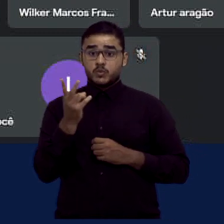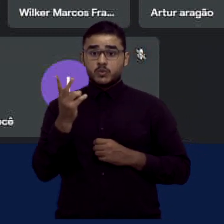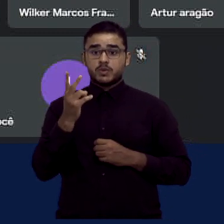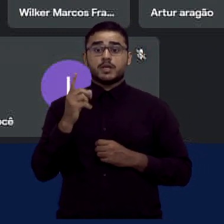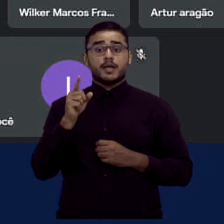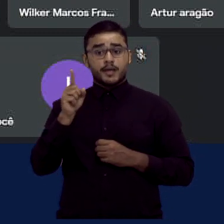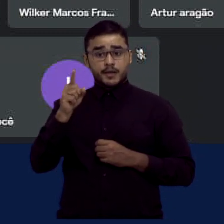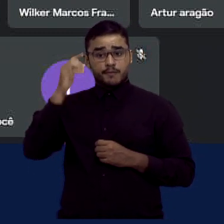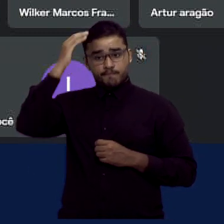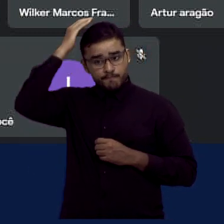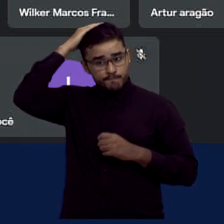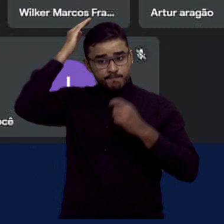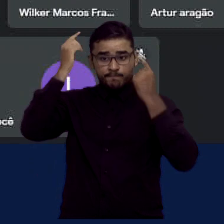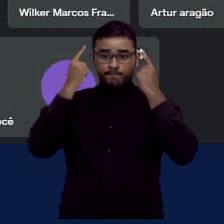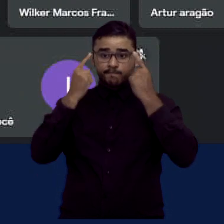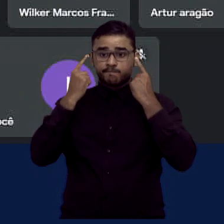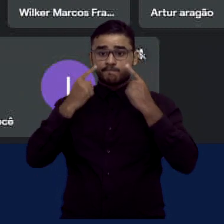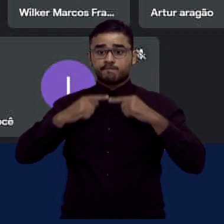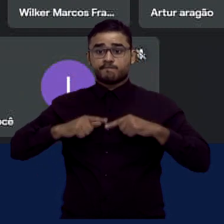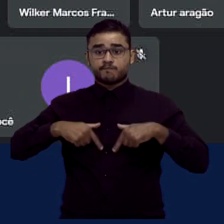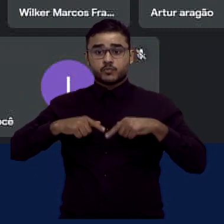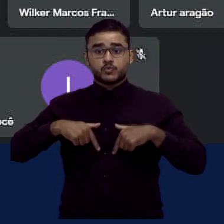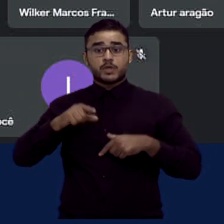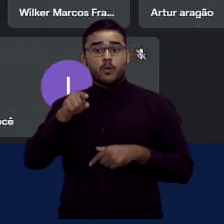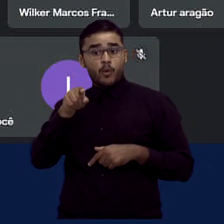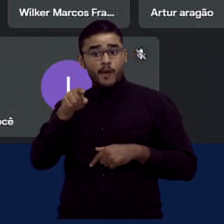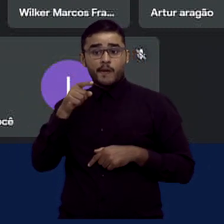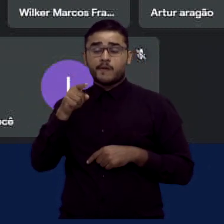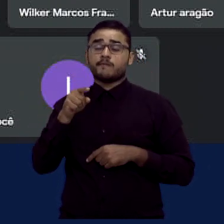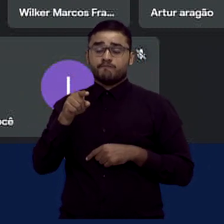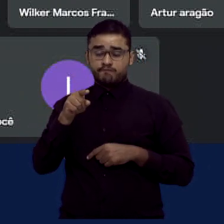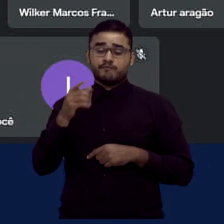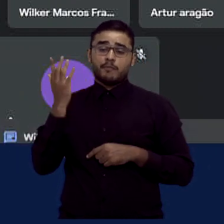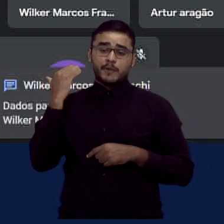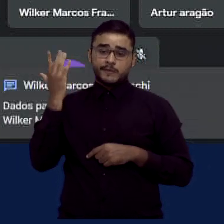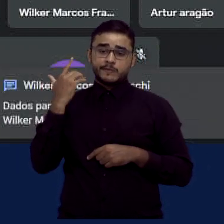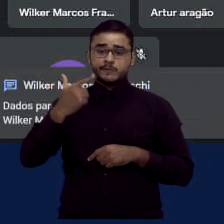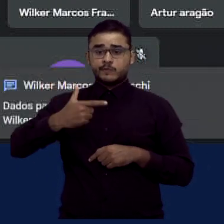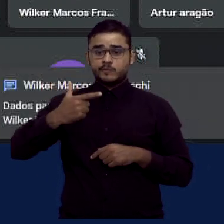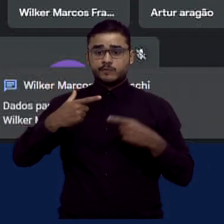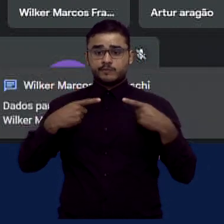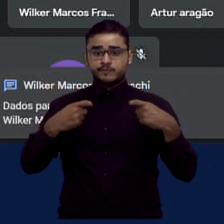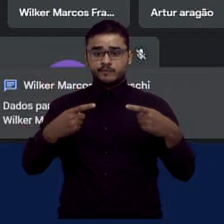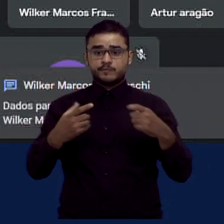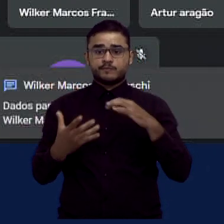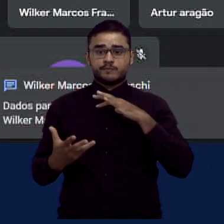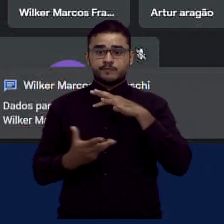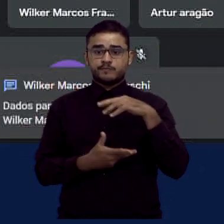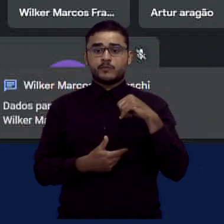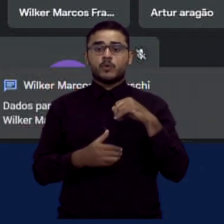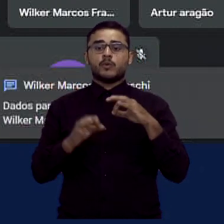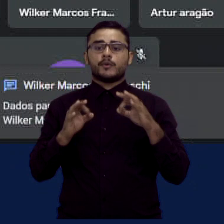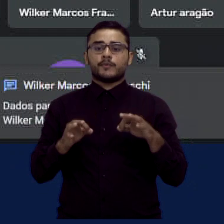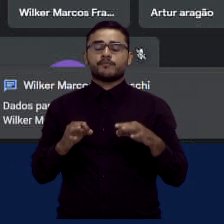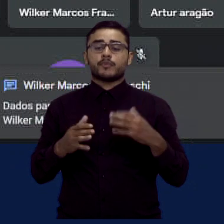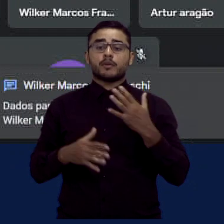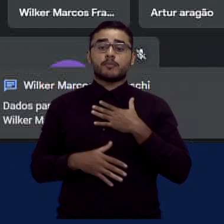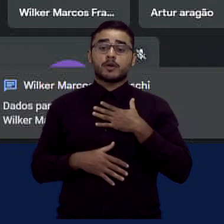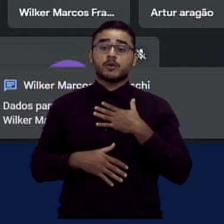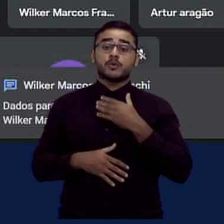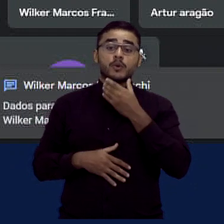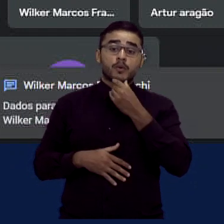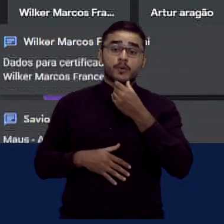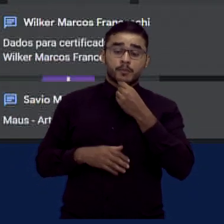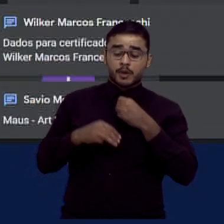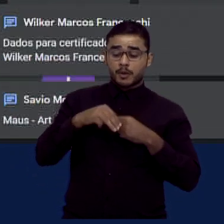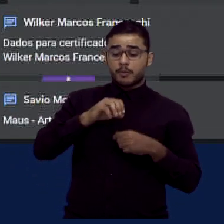judeus e viveram em campos de concentração. Ele entrevistou o pai dele durante muitos anos,